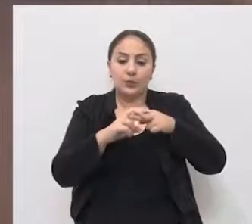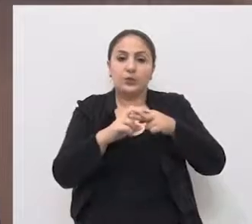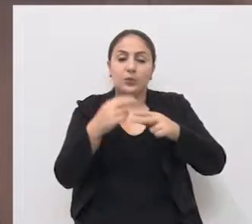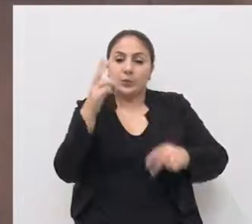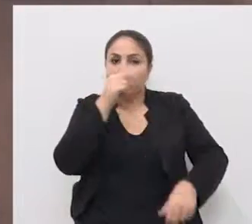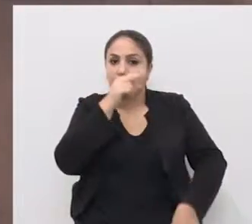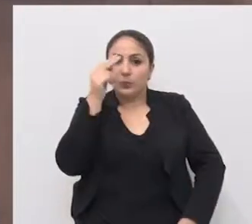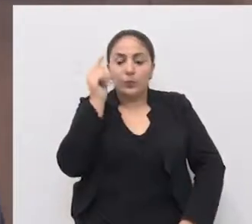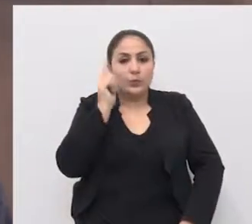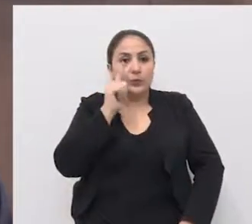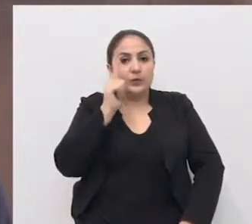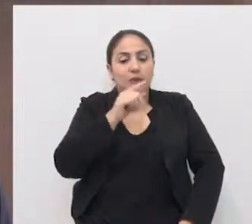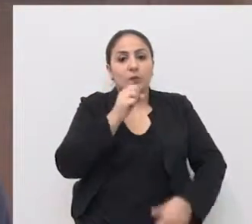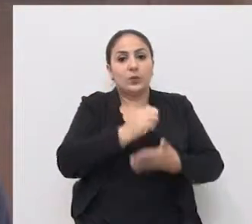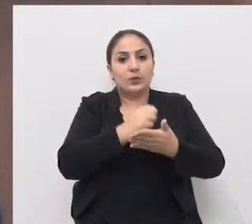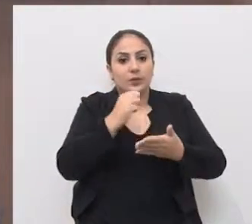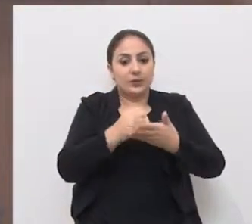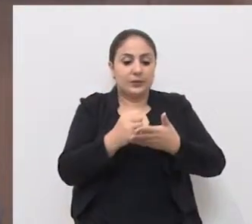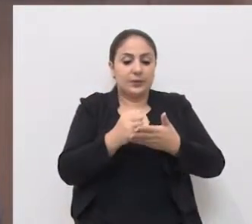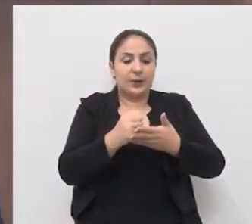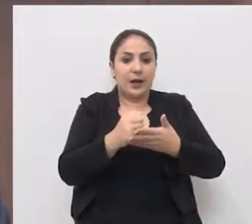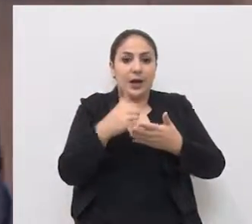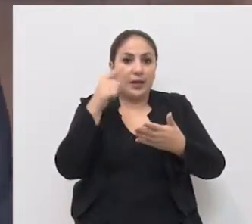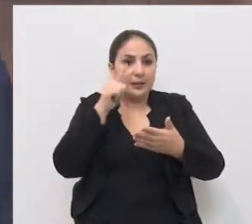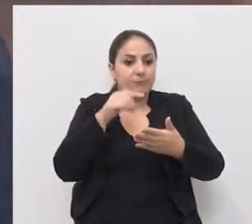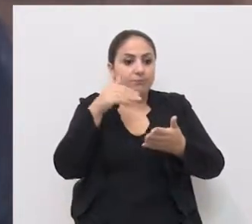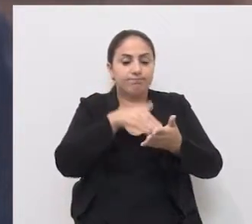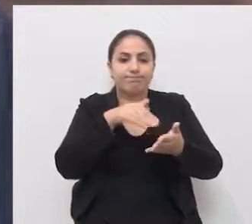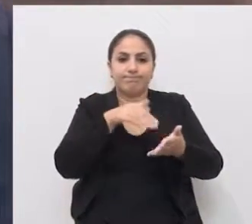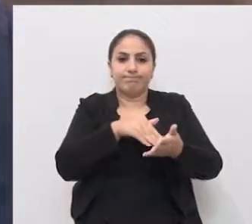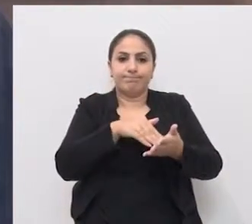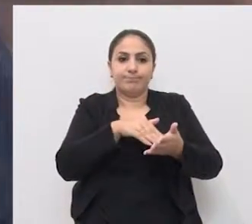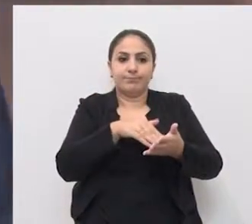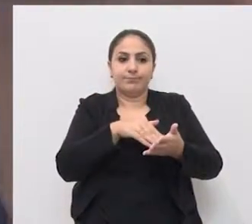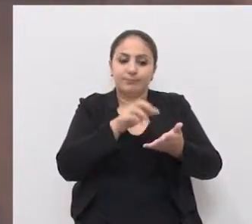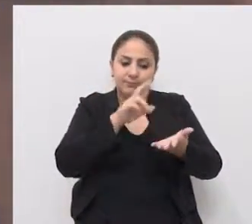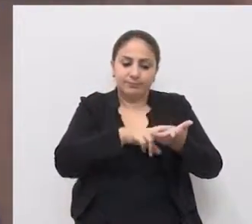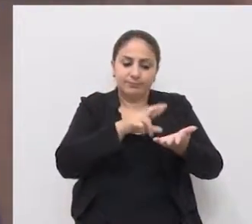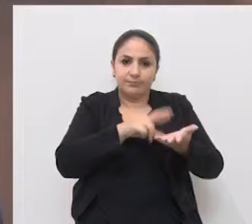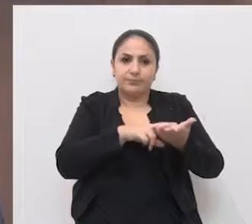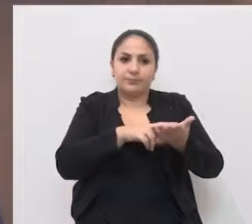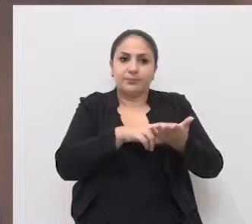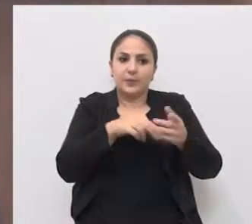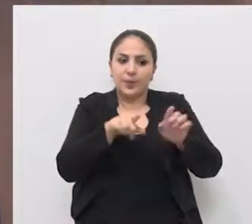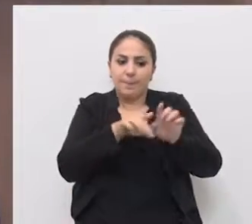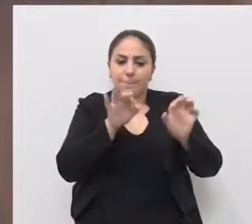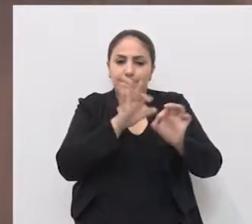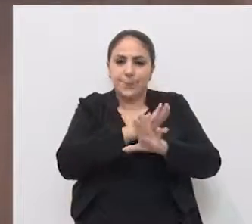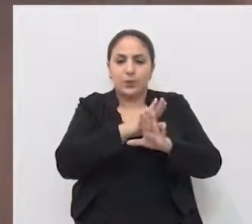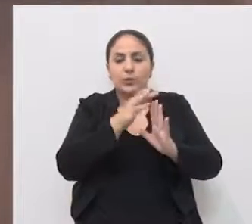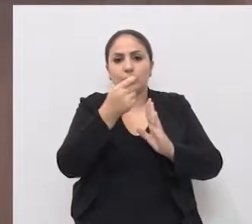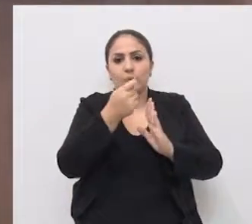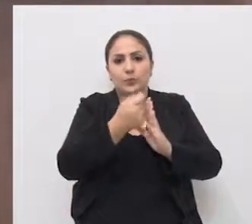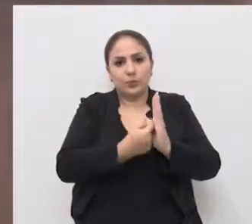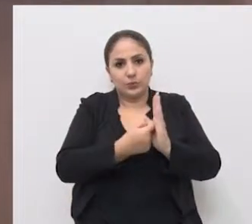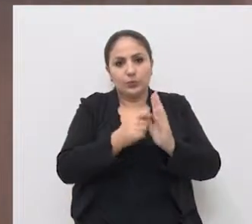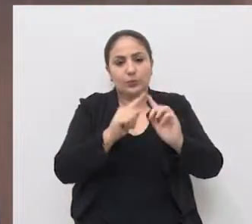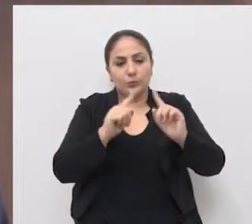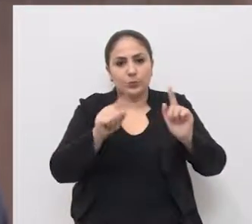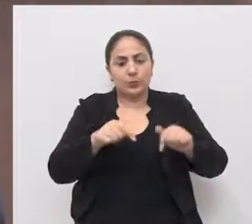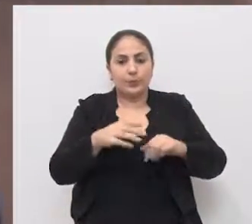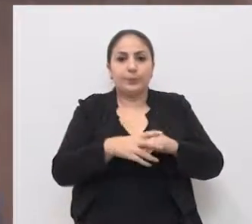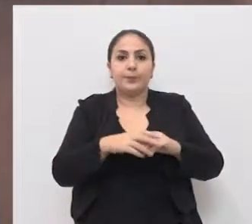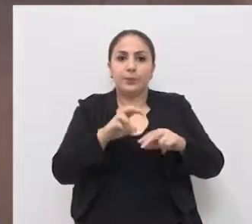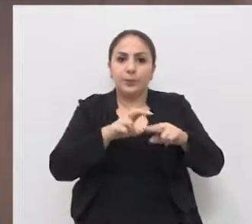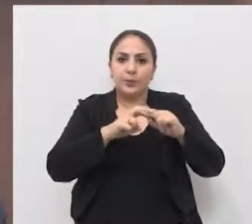contratos atuais, o município poder contratar os agentes até que seja regularizado e finalizado o processo do